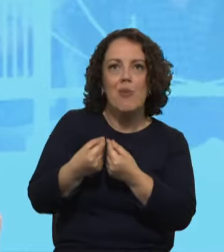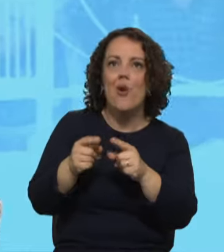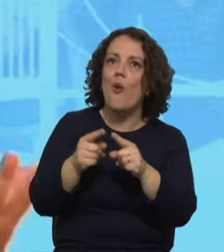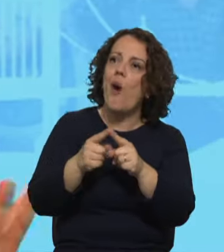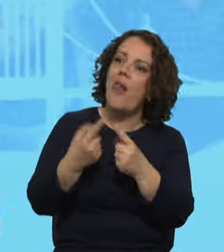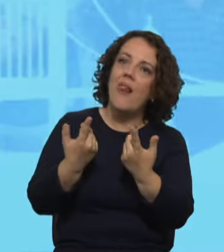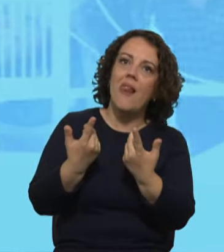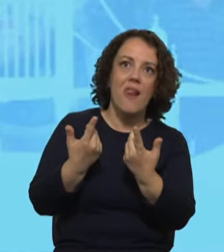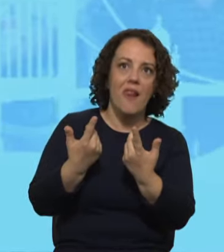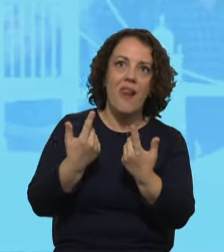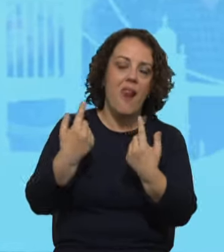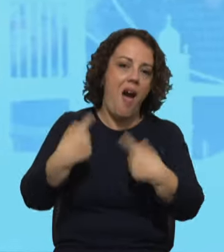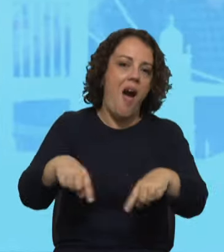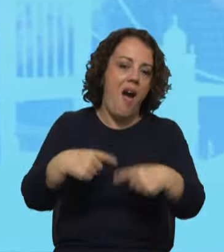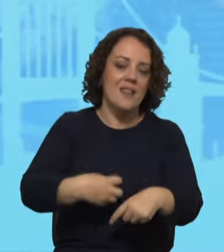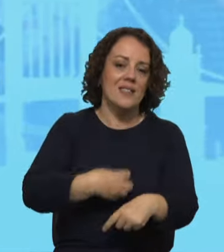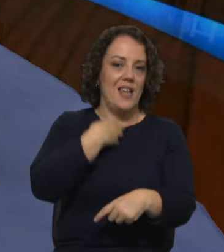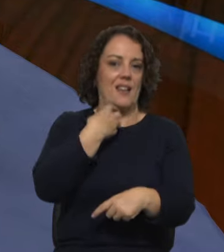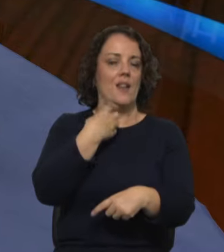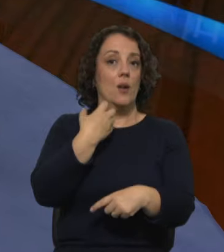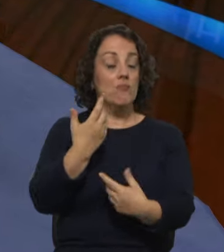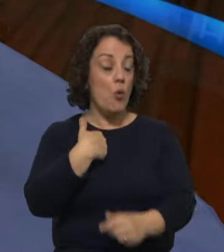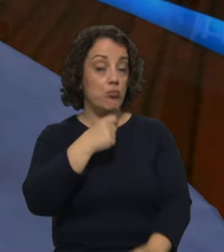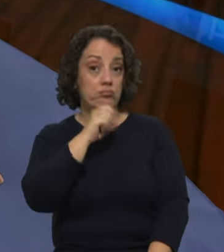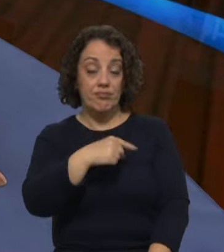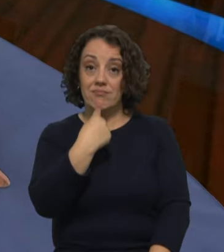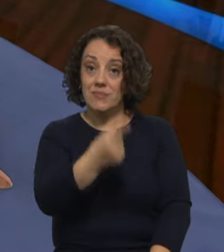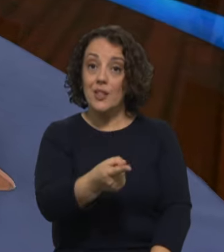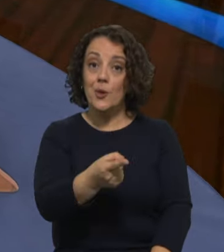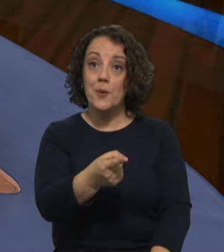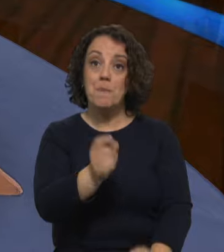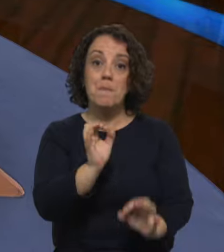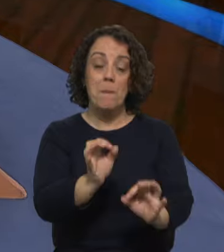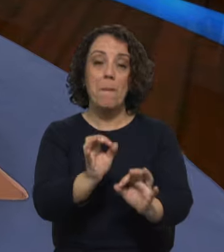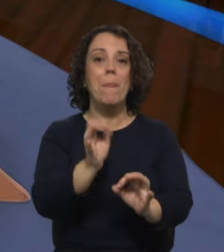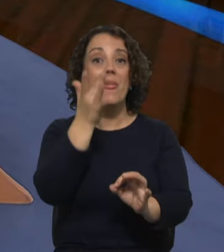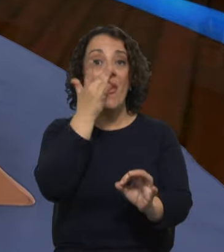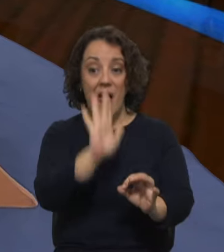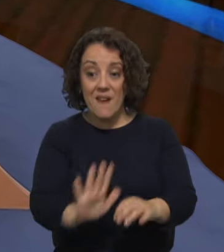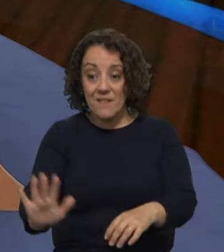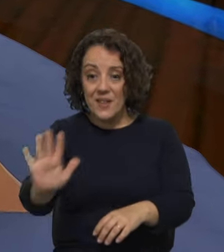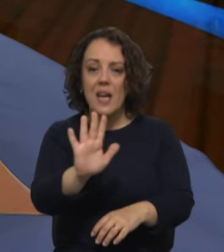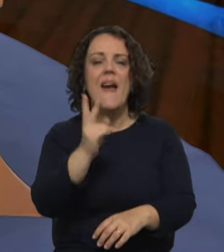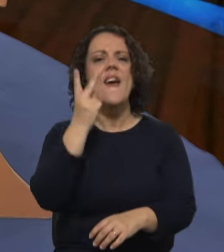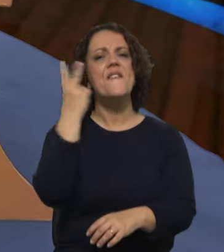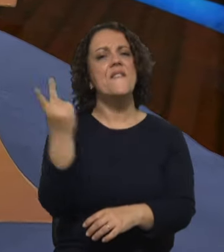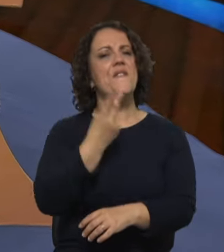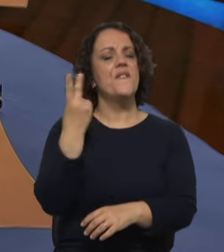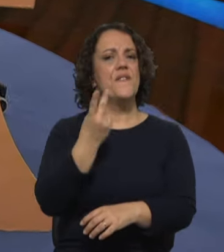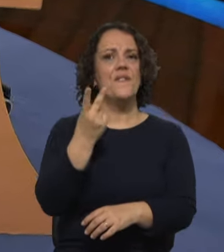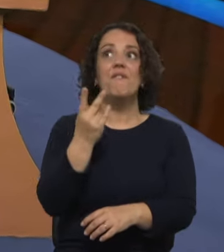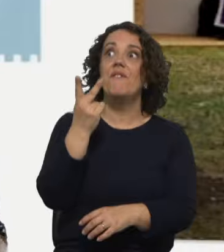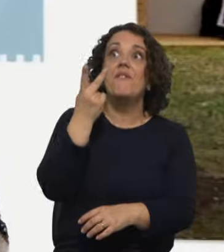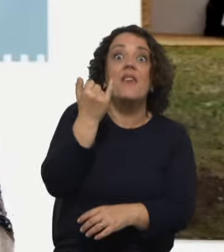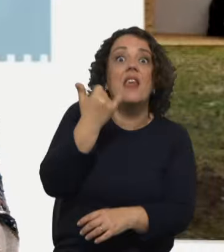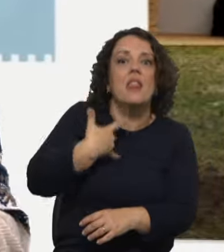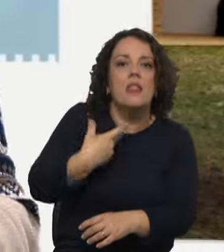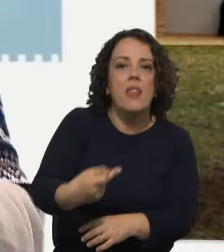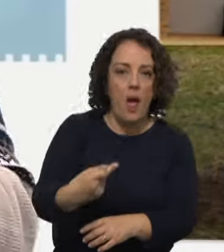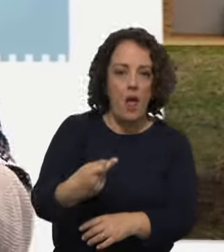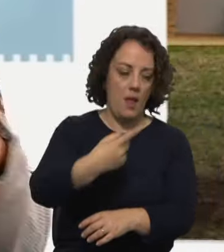que que há muito mais eu arriscaria até dizer que provavelmente a vida em África eh nós olhamos sempre para para a